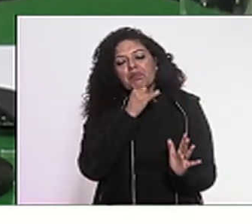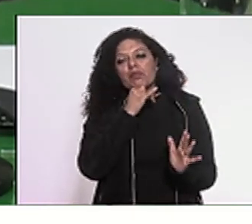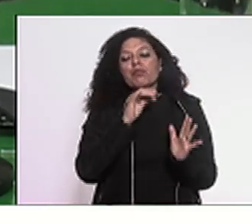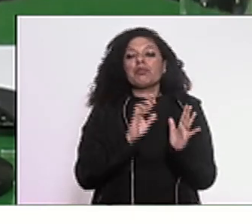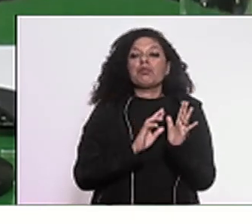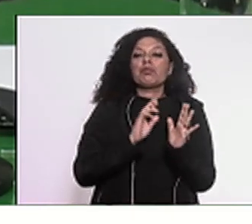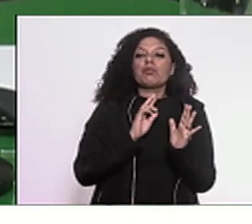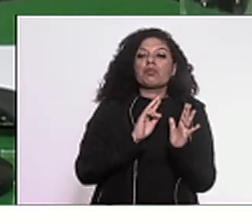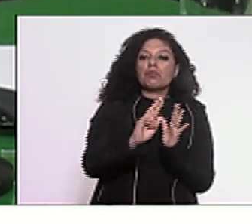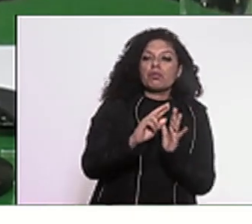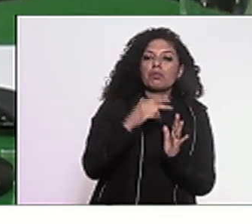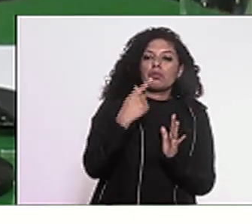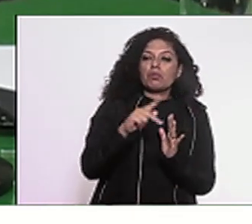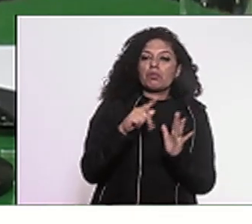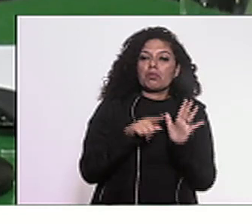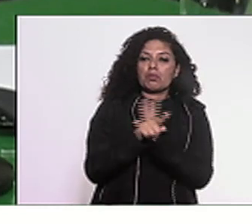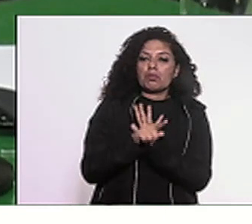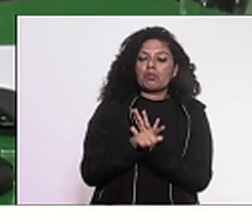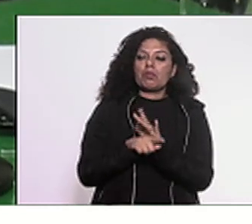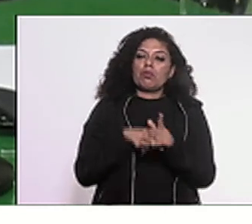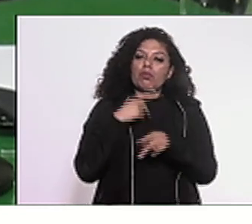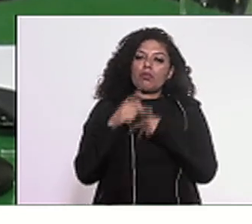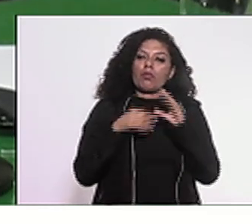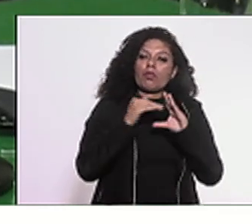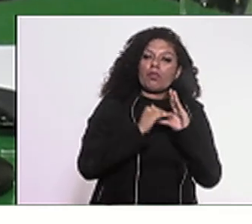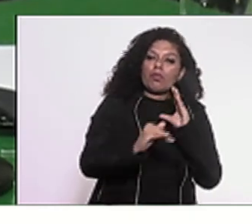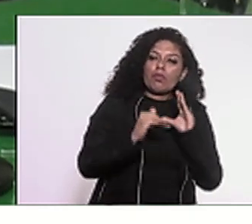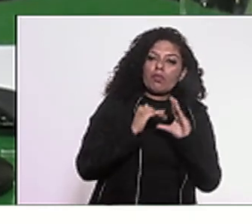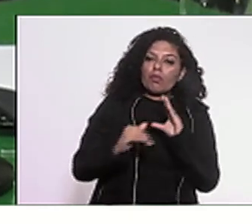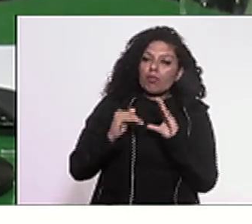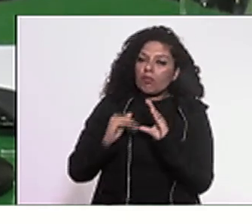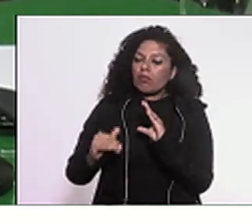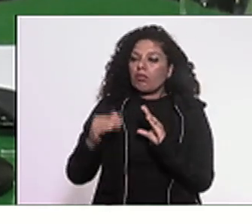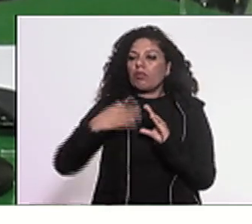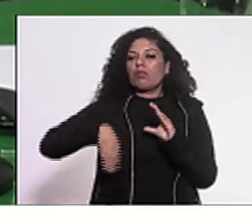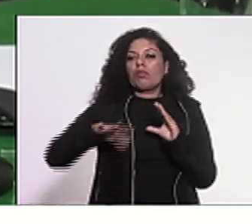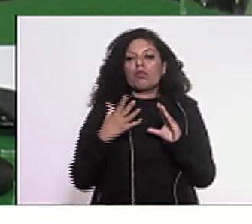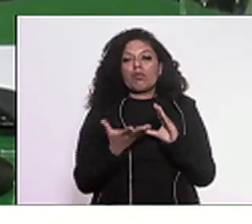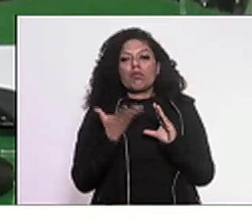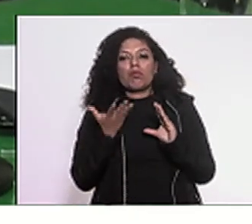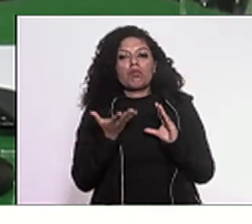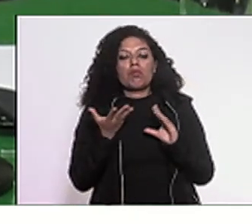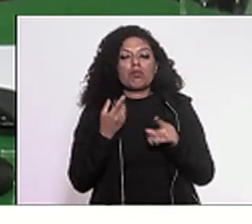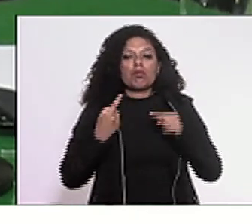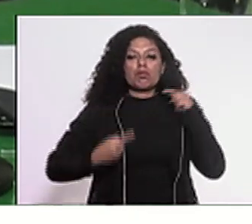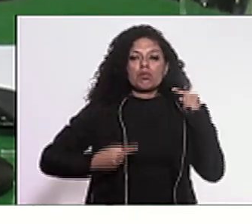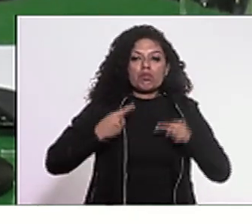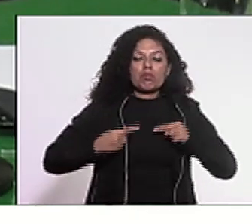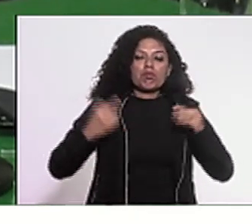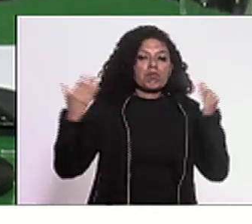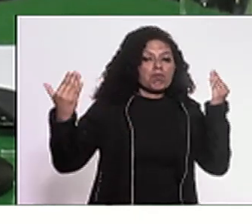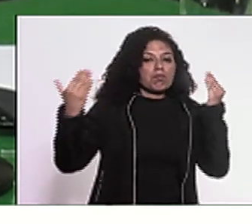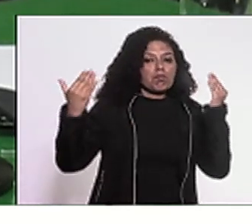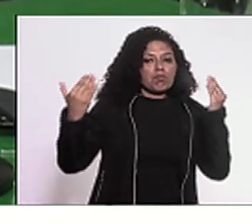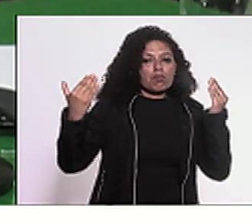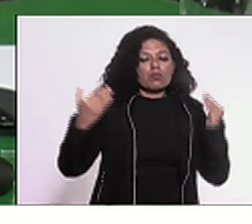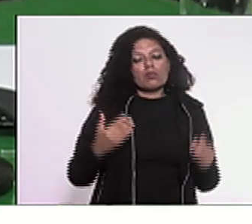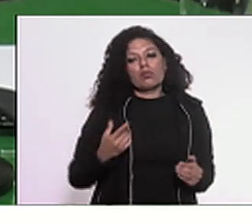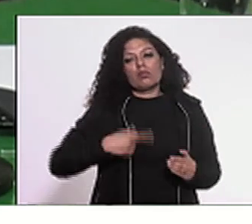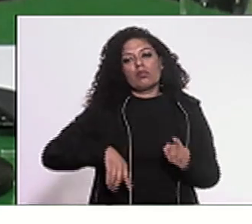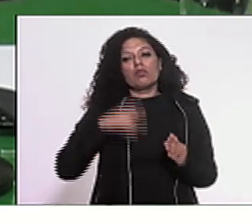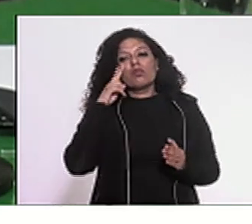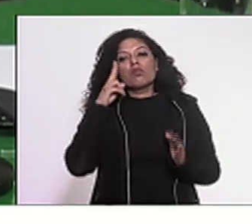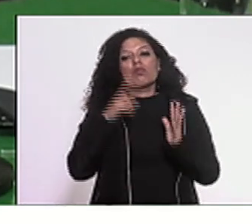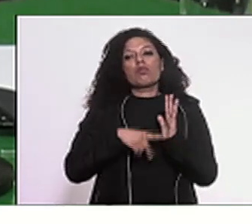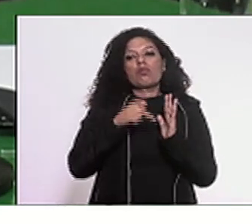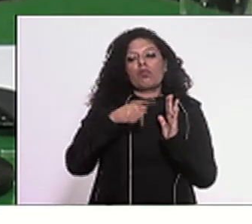tua pergunta em relação a como será esse encaminhamento, justamente a gente quer discutir uma questão de protocolo, tá?